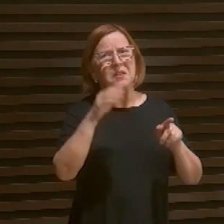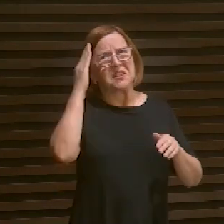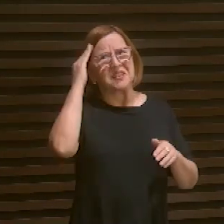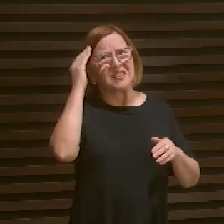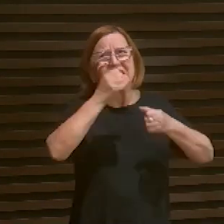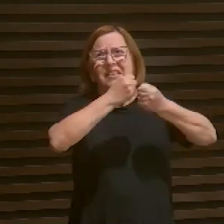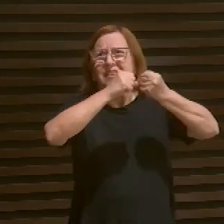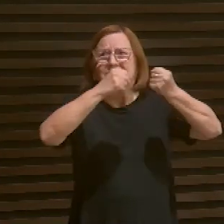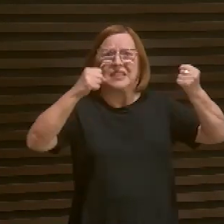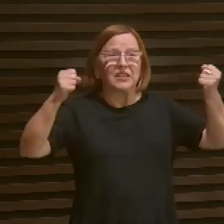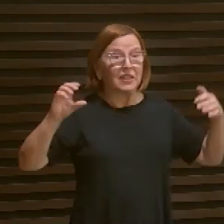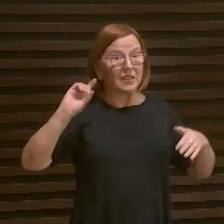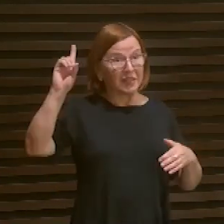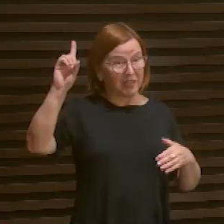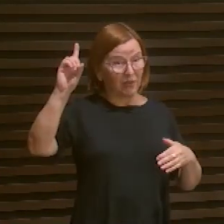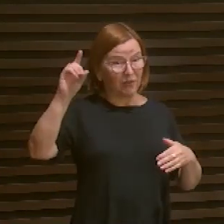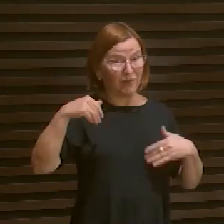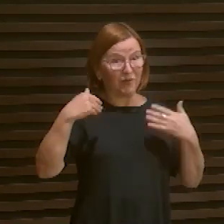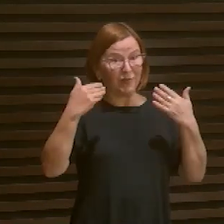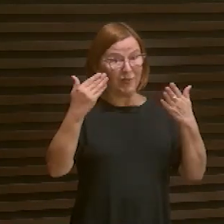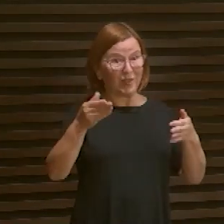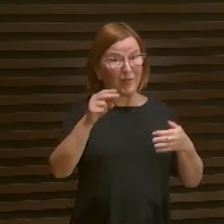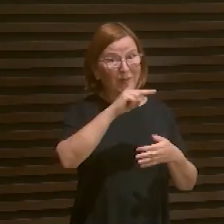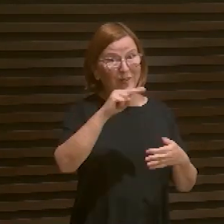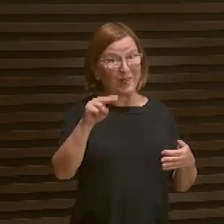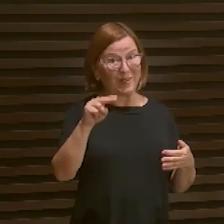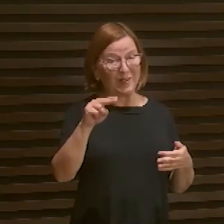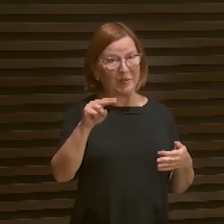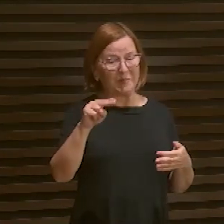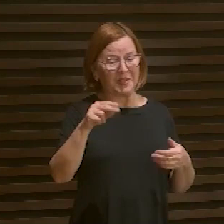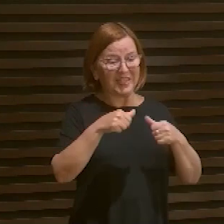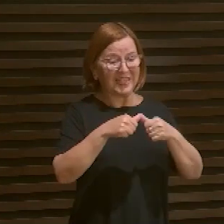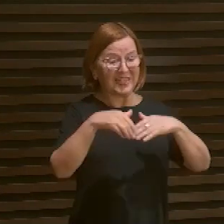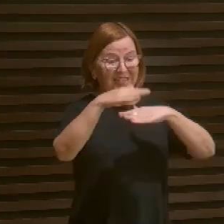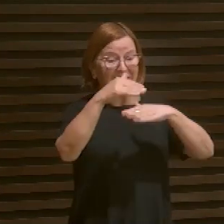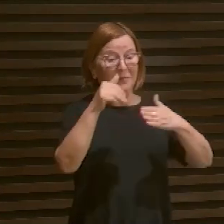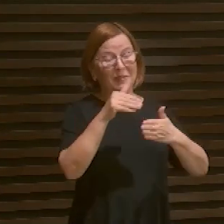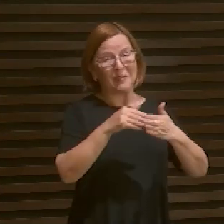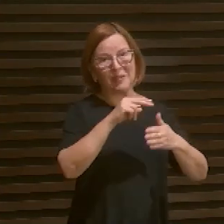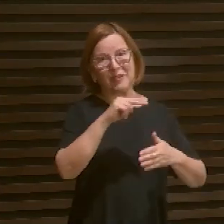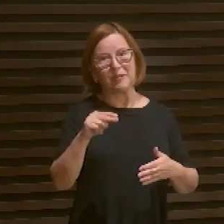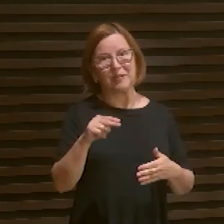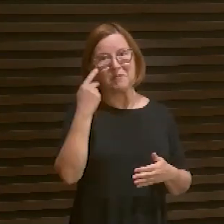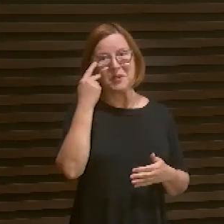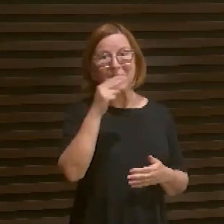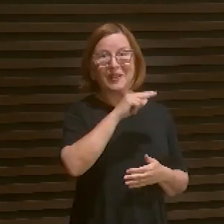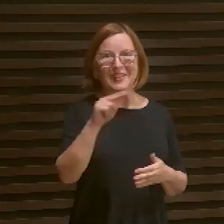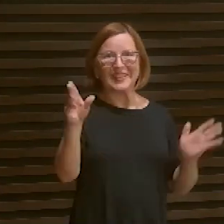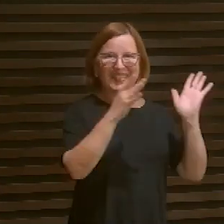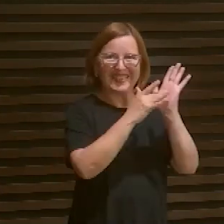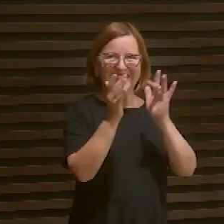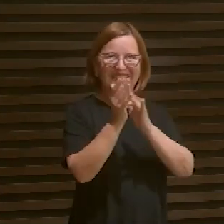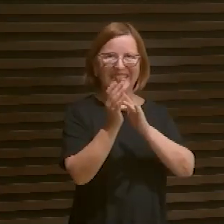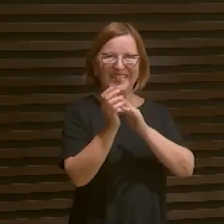Deus lhe deu um nome que está acima de todo nome. Para quê? Para que ao nome de